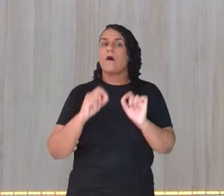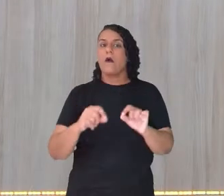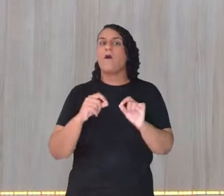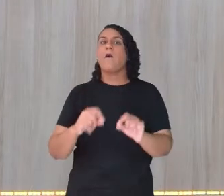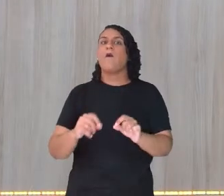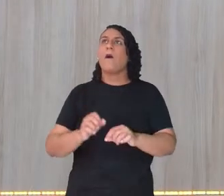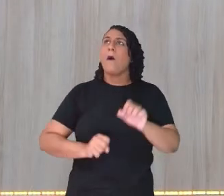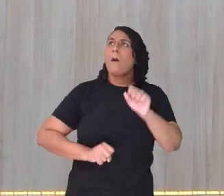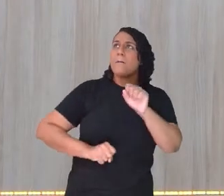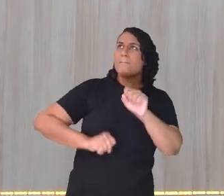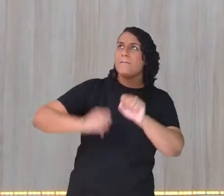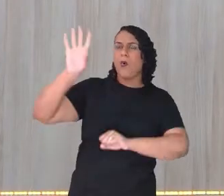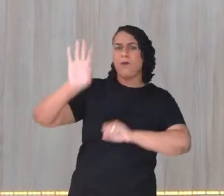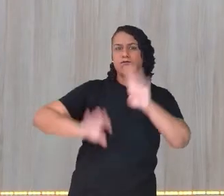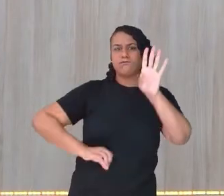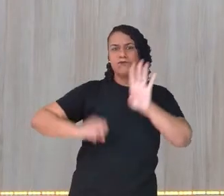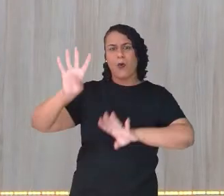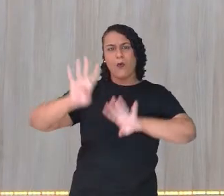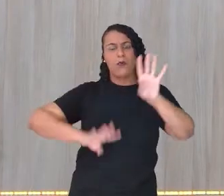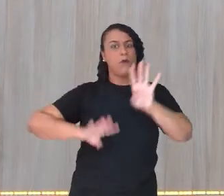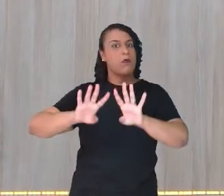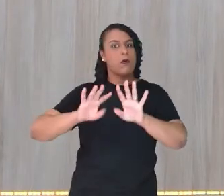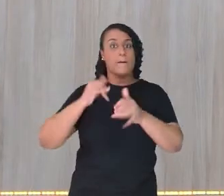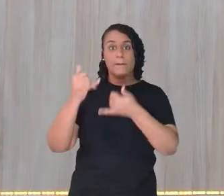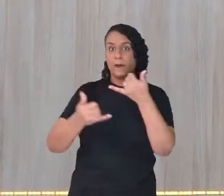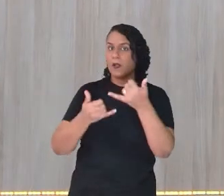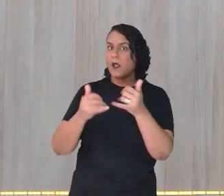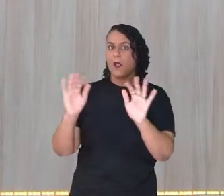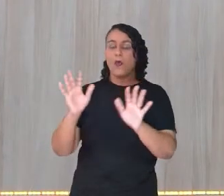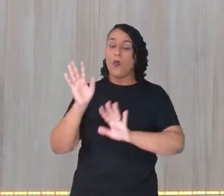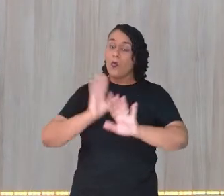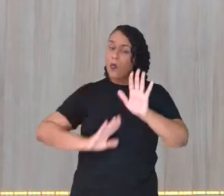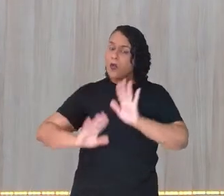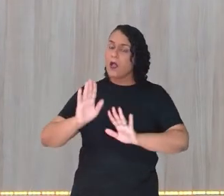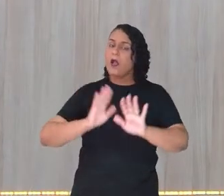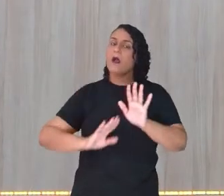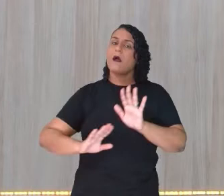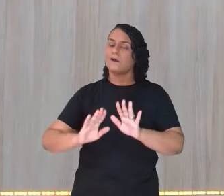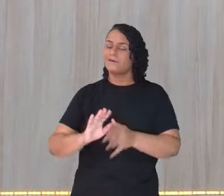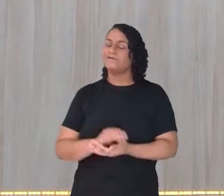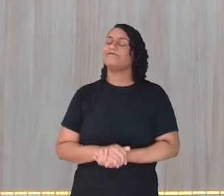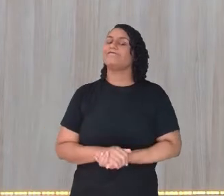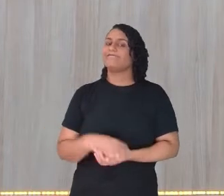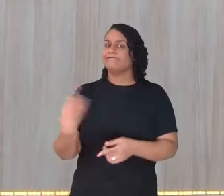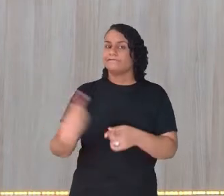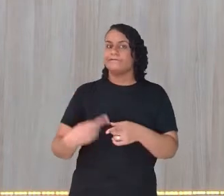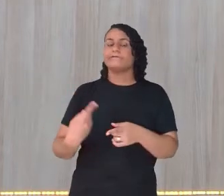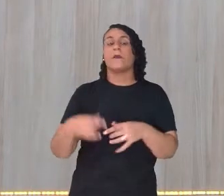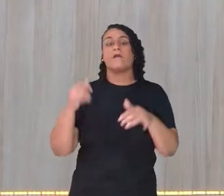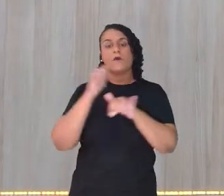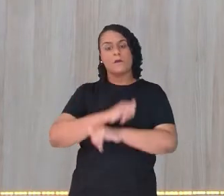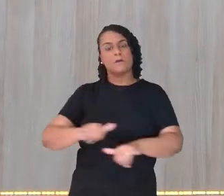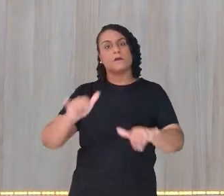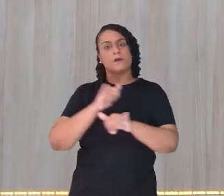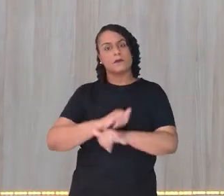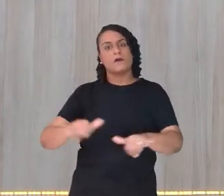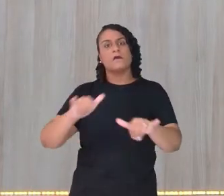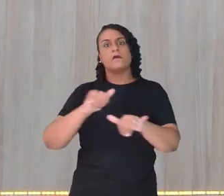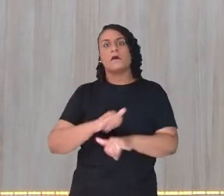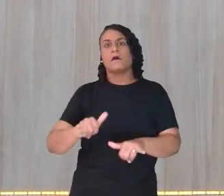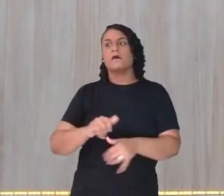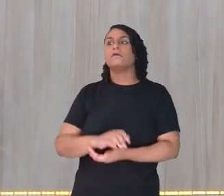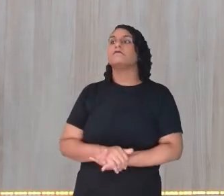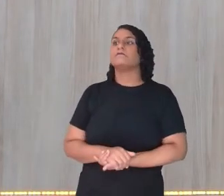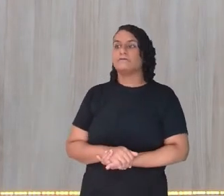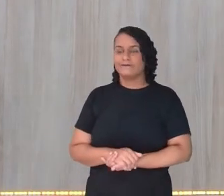fogo não se brinca. E os fogos aí a gente vai poder começar a fazer uma campanha dos fogos virtuais nas